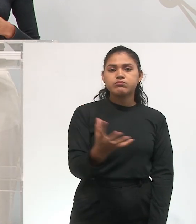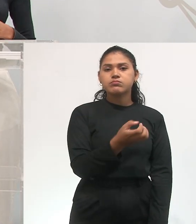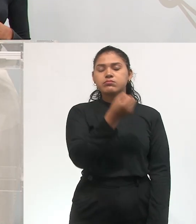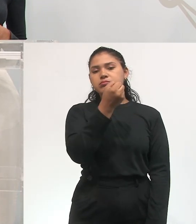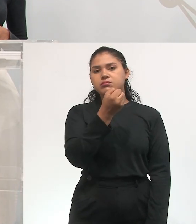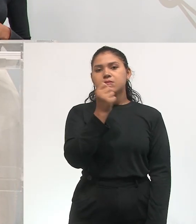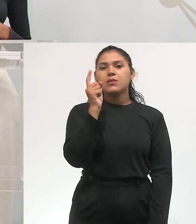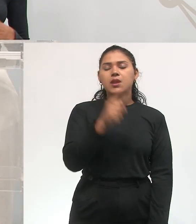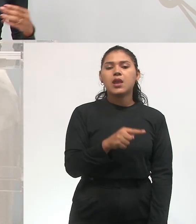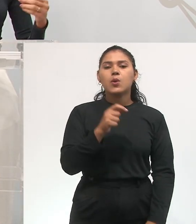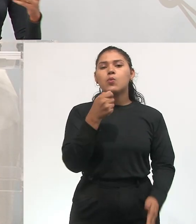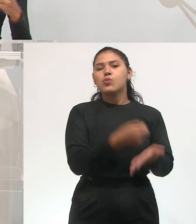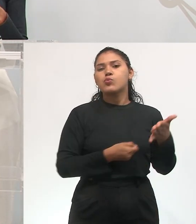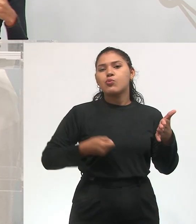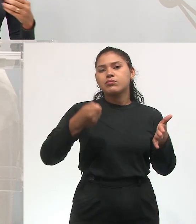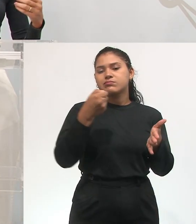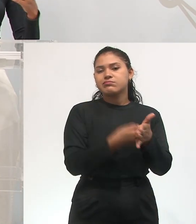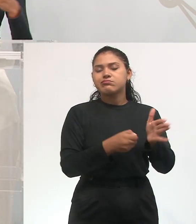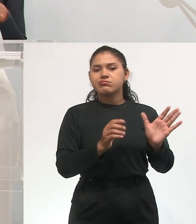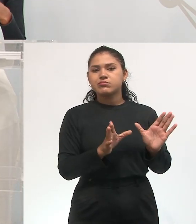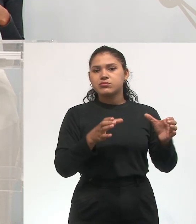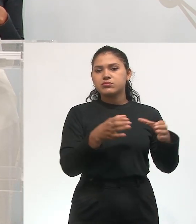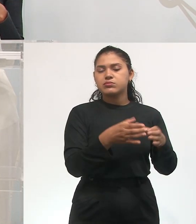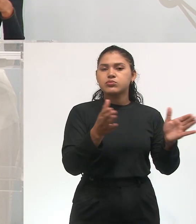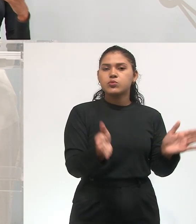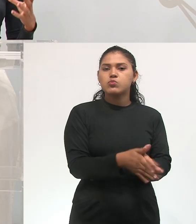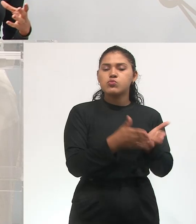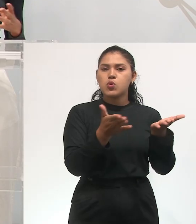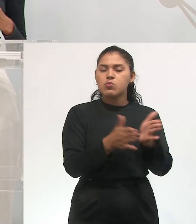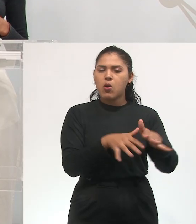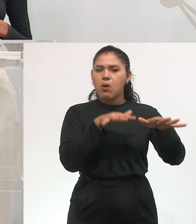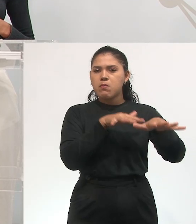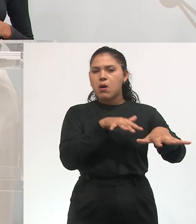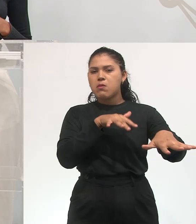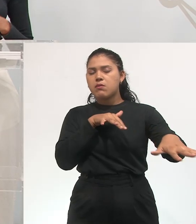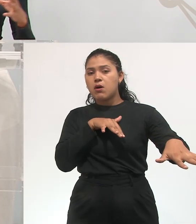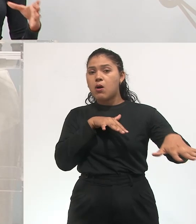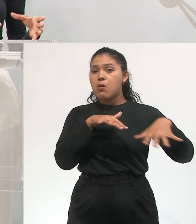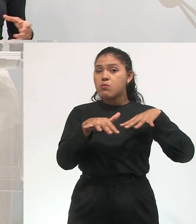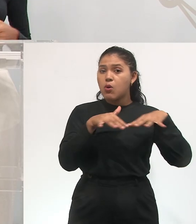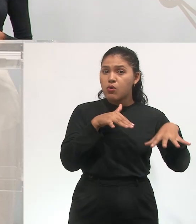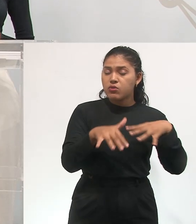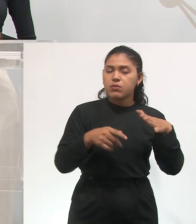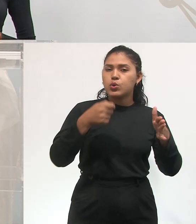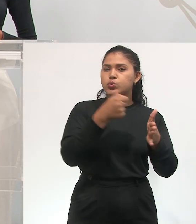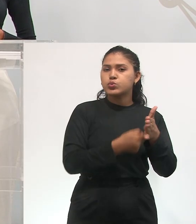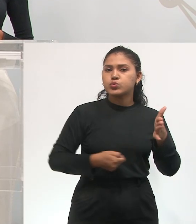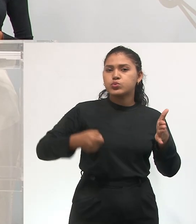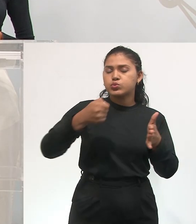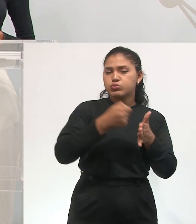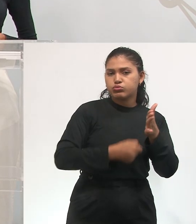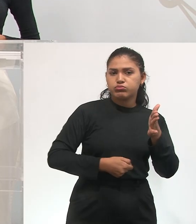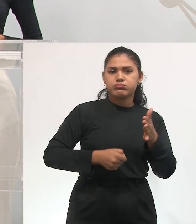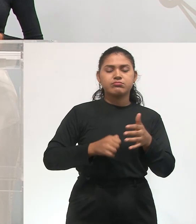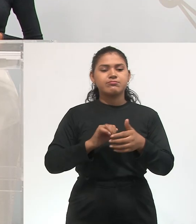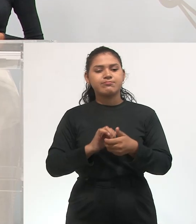histórico foi devido a essa luta de classes ali